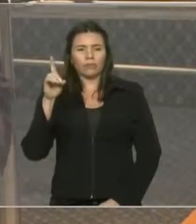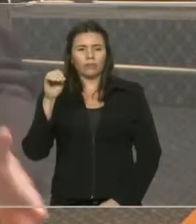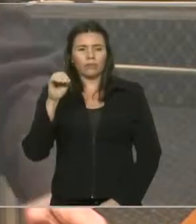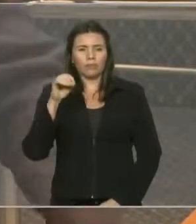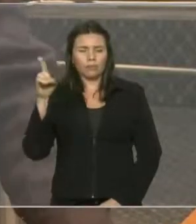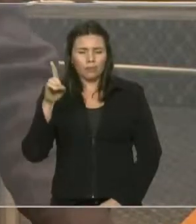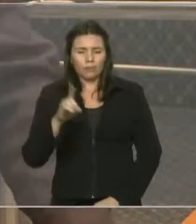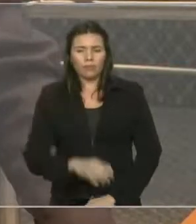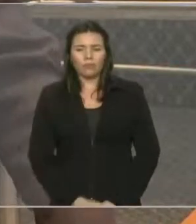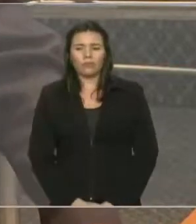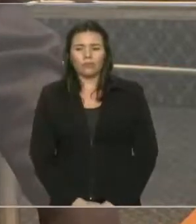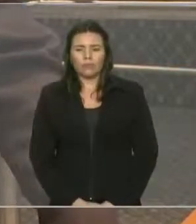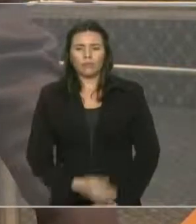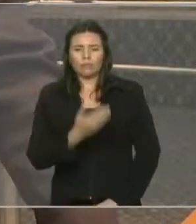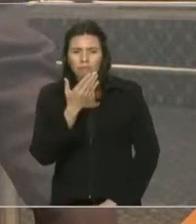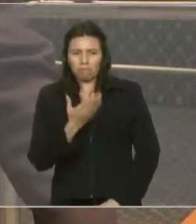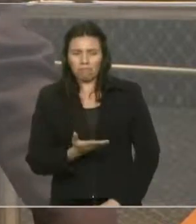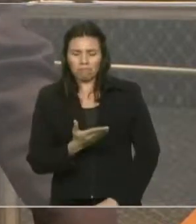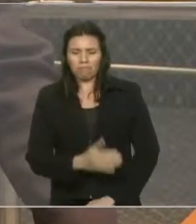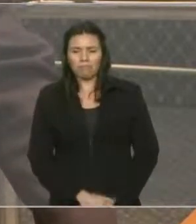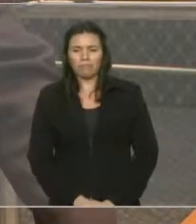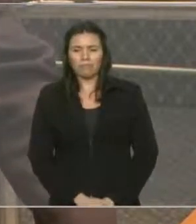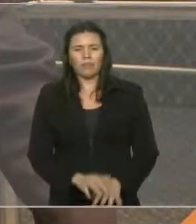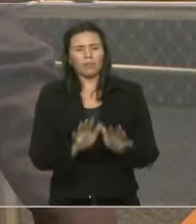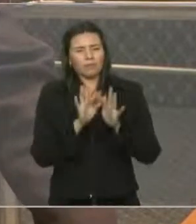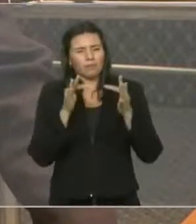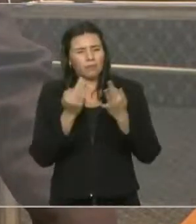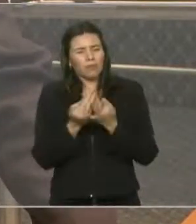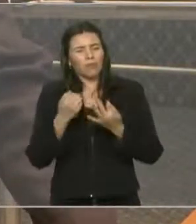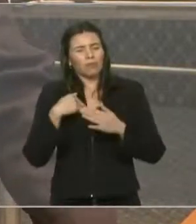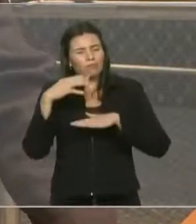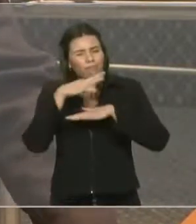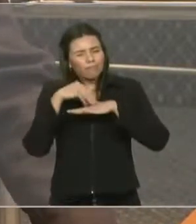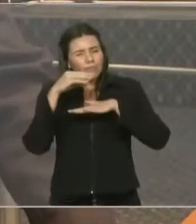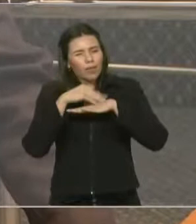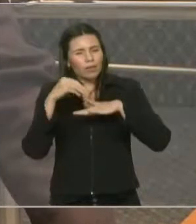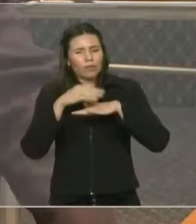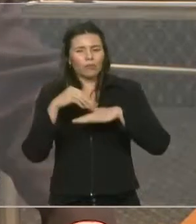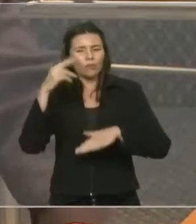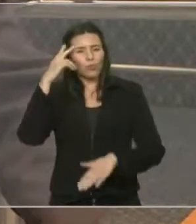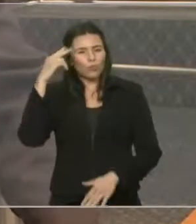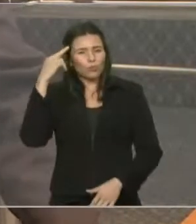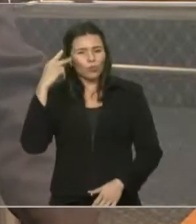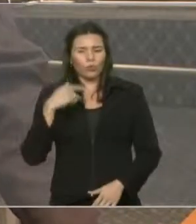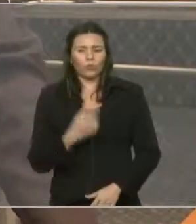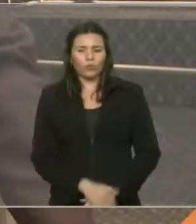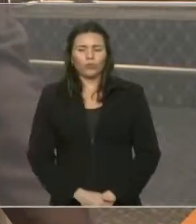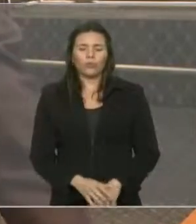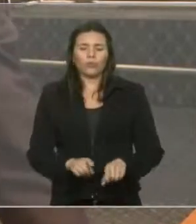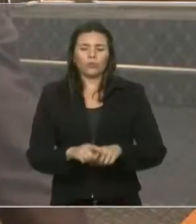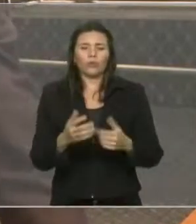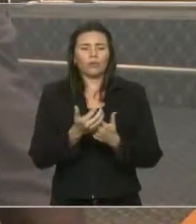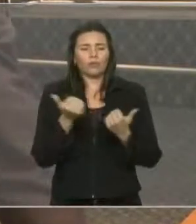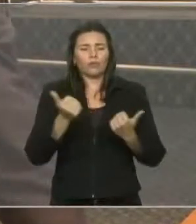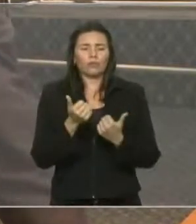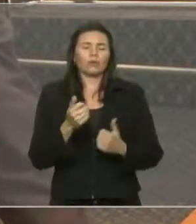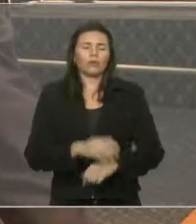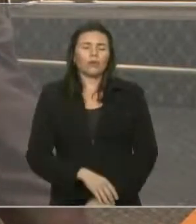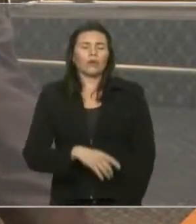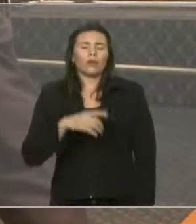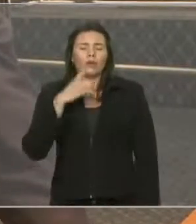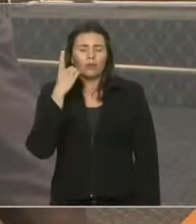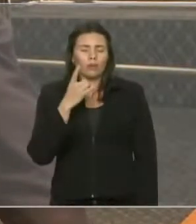pessoas a quem, a família que eu tenho muito carinho por eles, historicamente, ao vice-prefeito Ricardo Torres. Se as